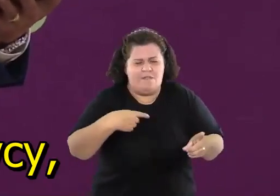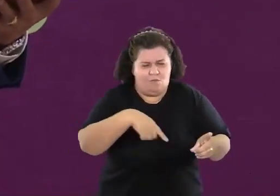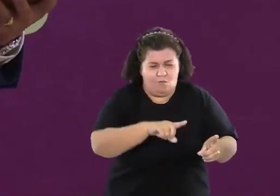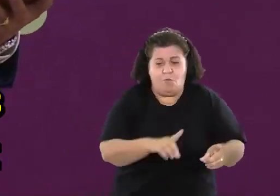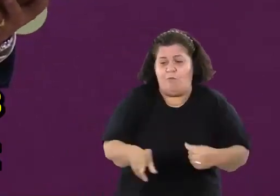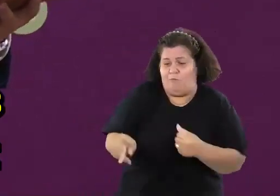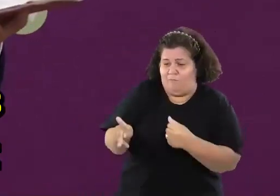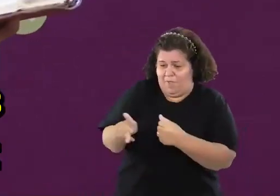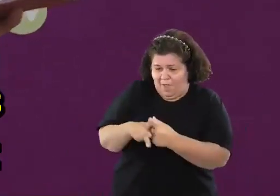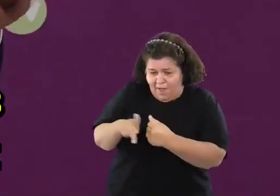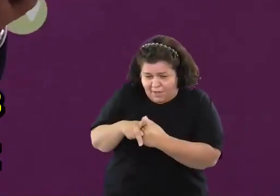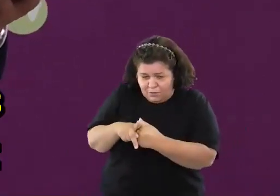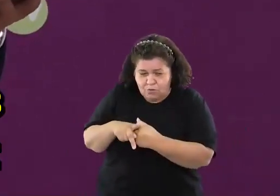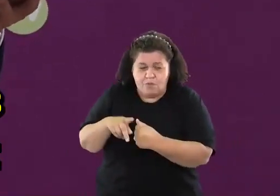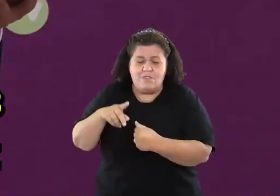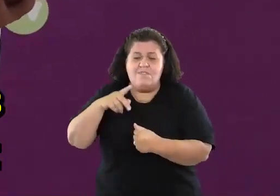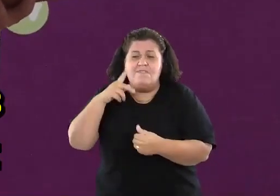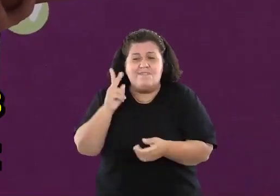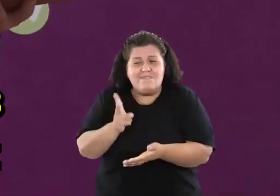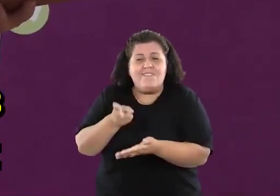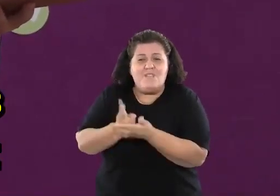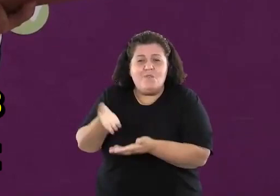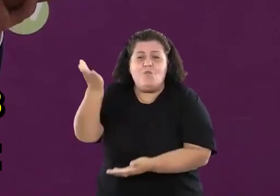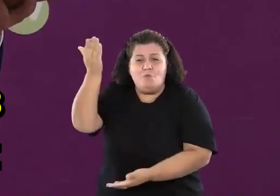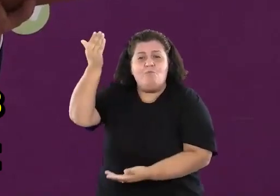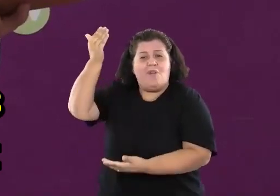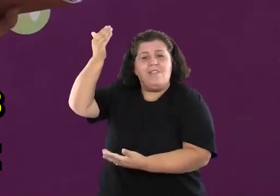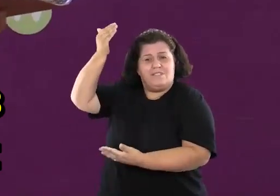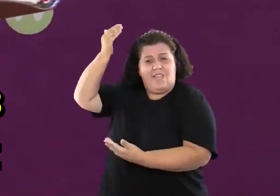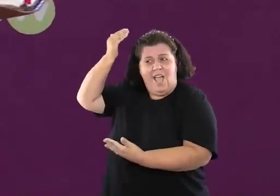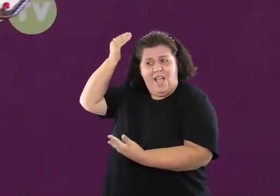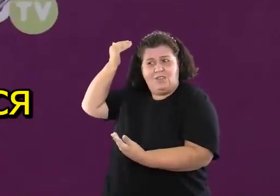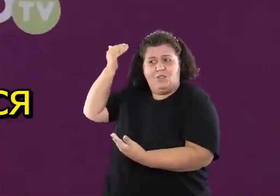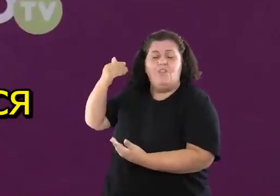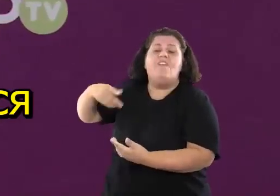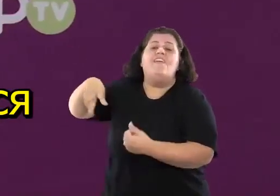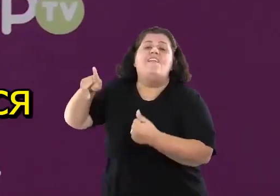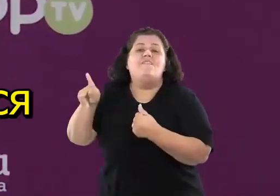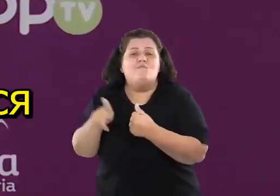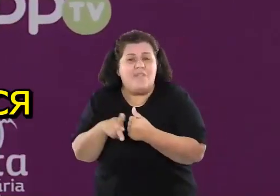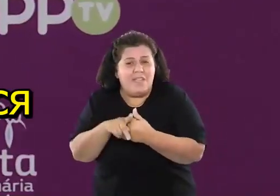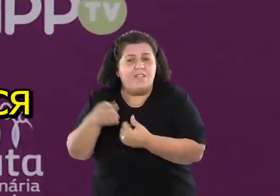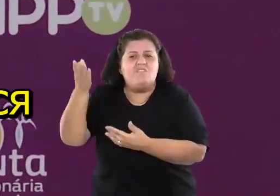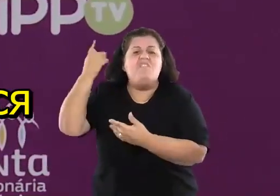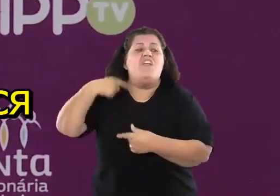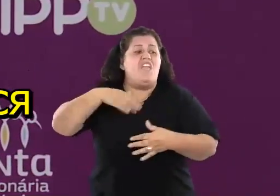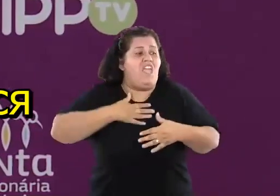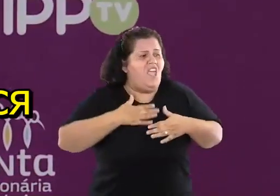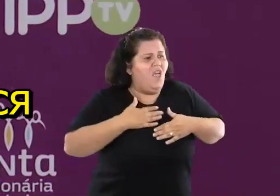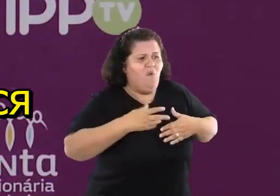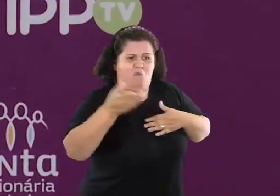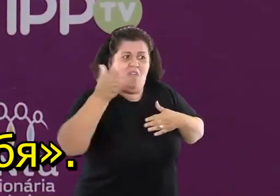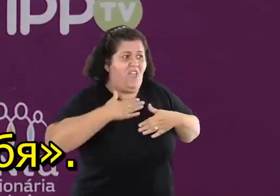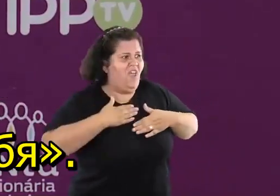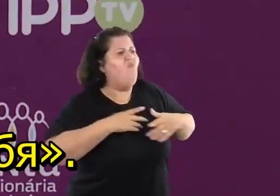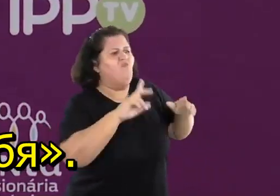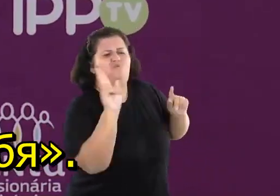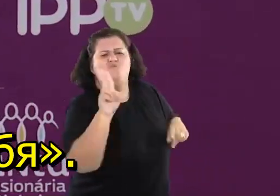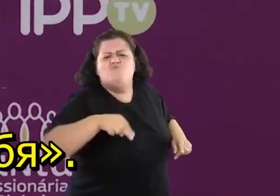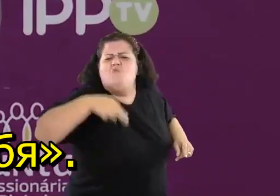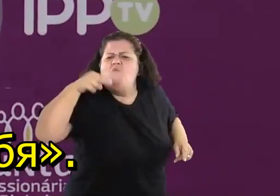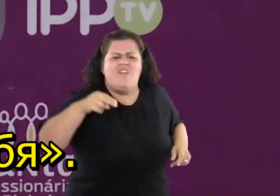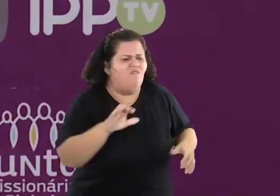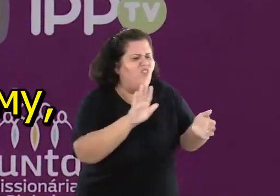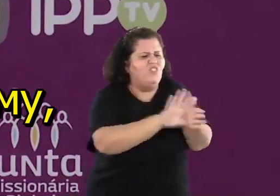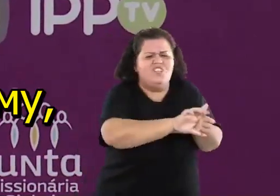Jesus, quando desciam do cenáculo para o Getsêmani, ainda que todos te abandonem, eu jamais, por ti darei